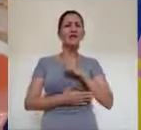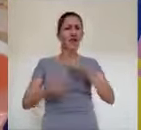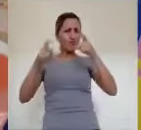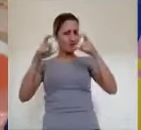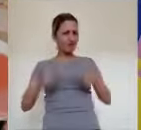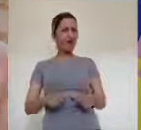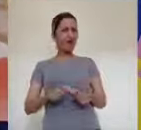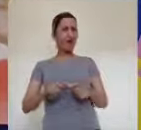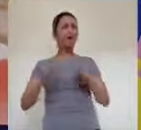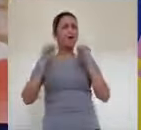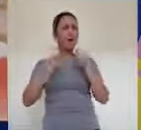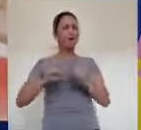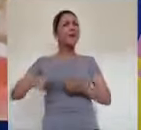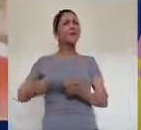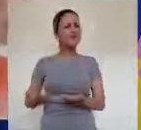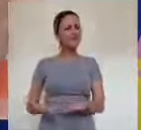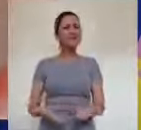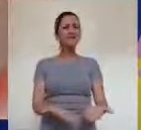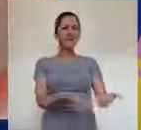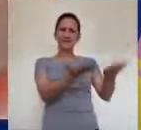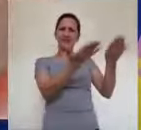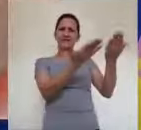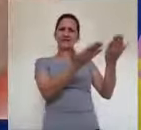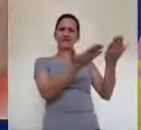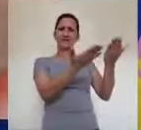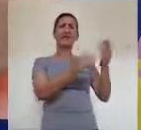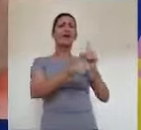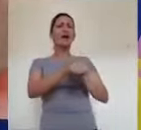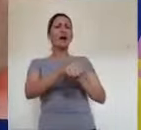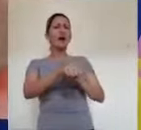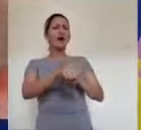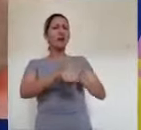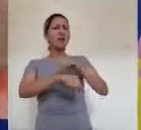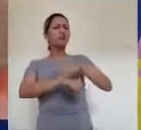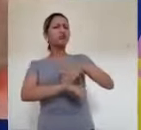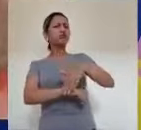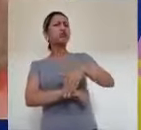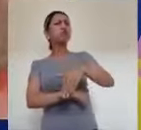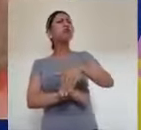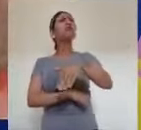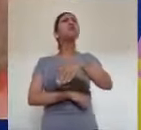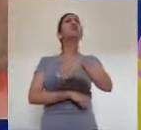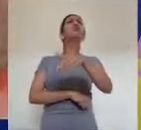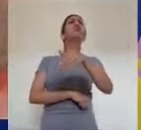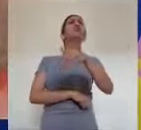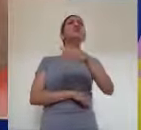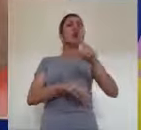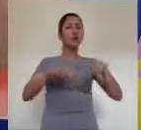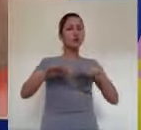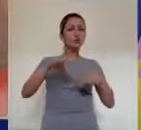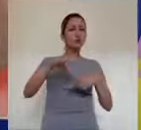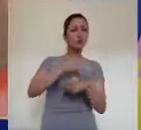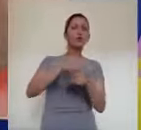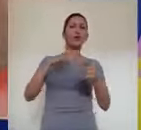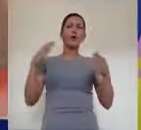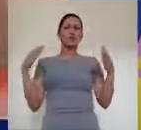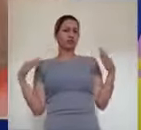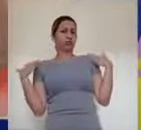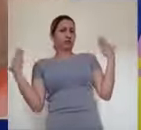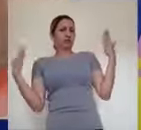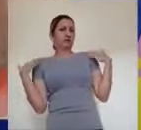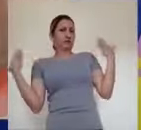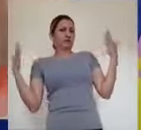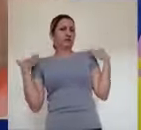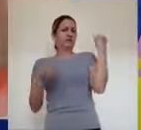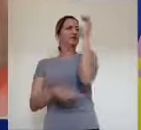entre e passando algum tempo o tato estava passeando pela floresta